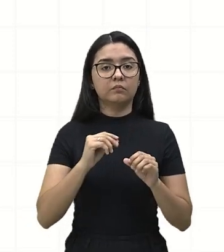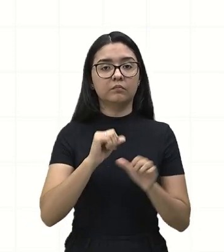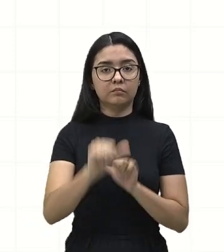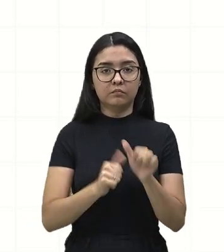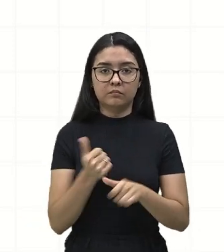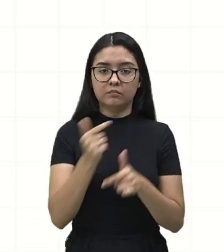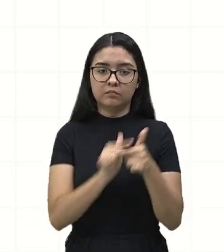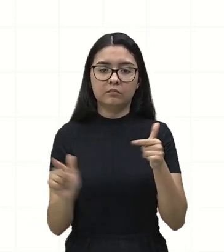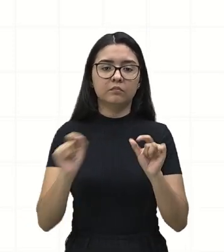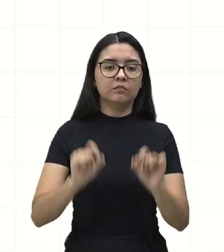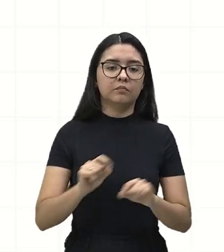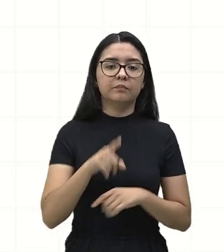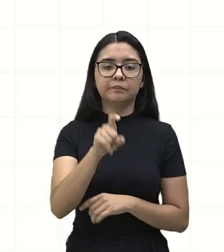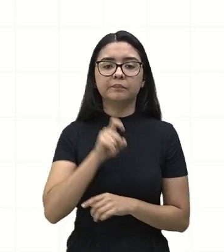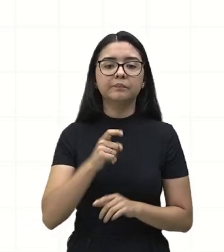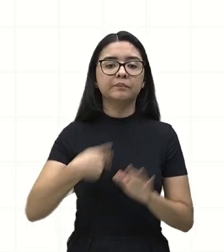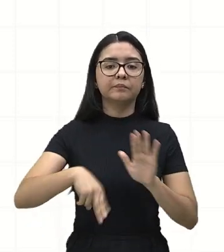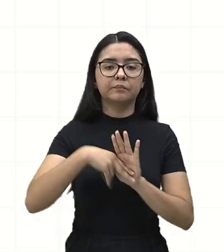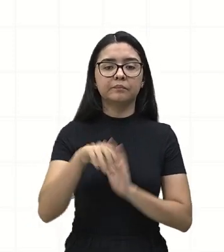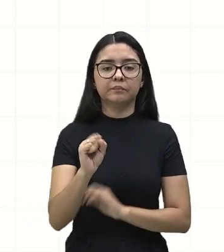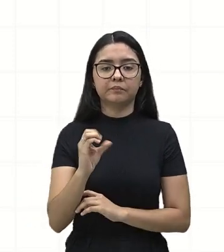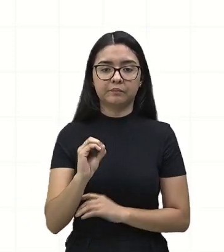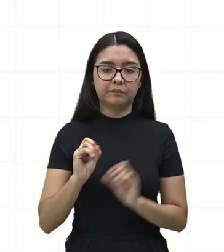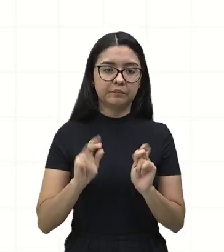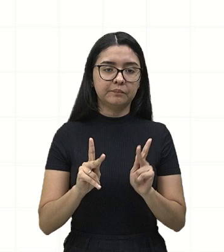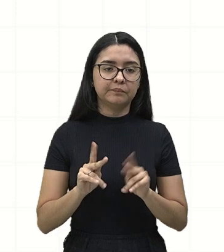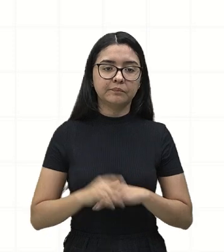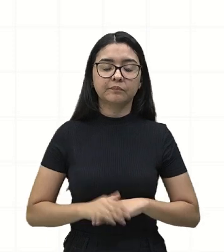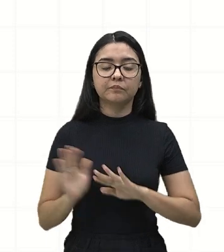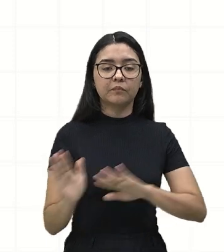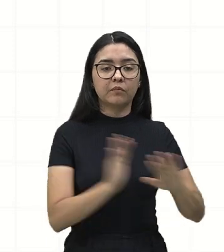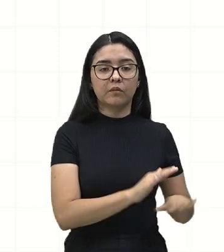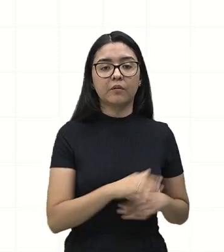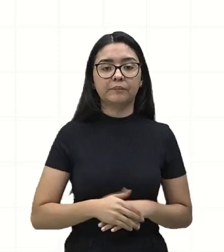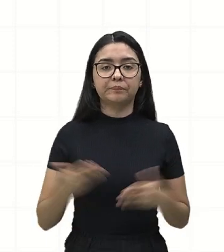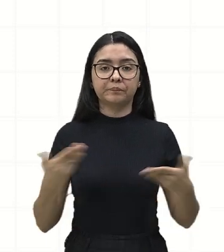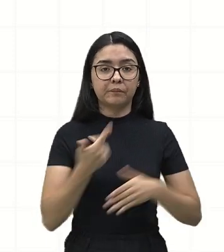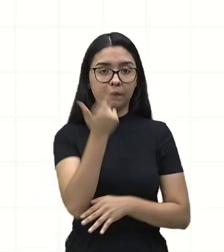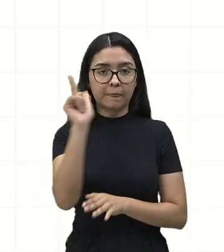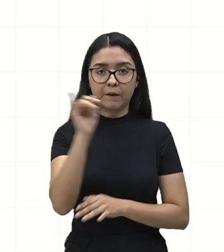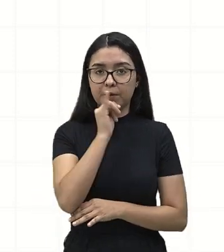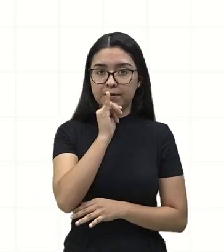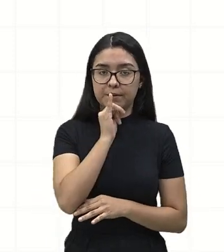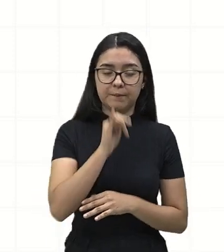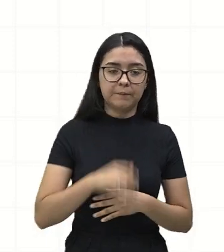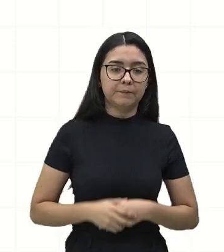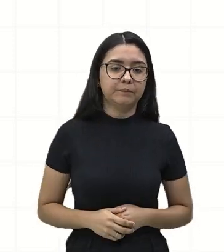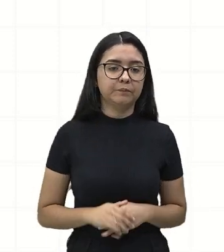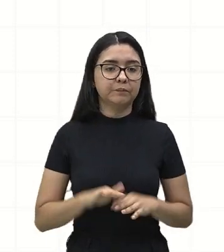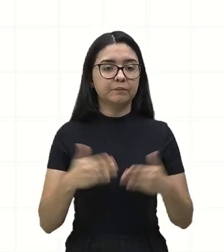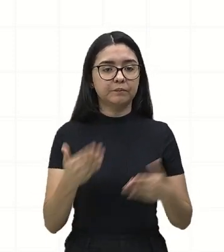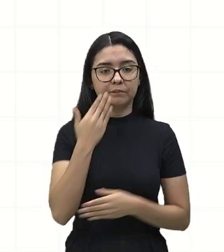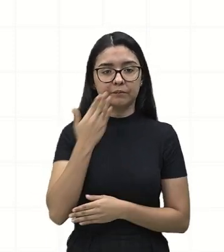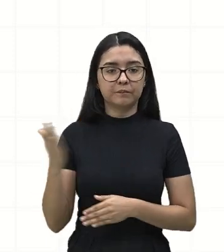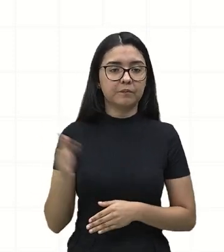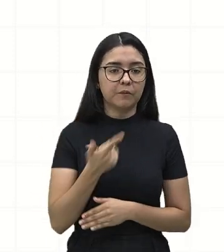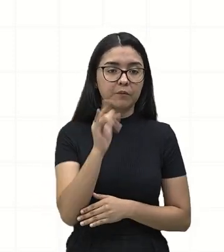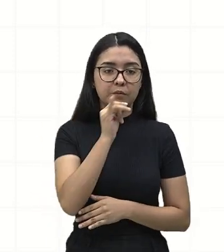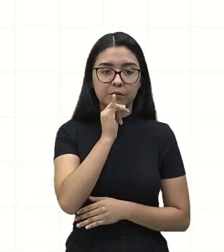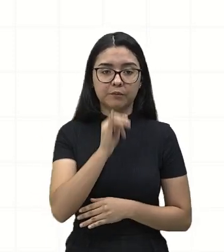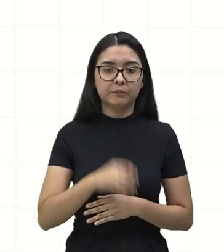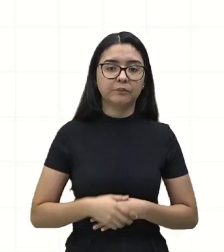x vai ser igual a 80. Beleza? Vamos ao nosso próximo exemplo. Nosso próximo exemplo, aqui, ó.